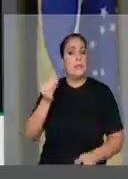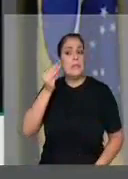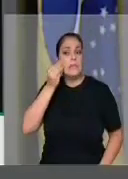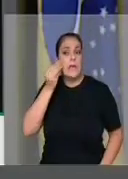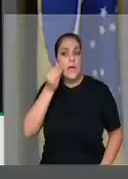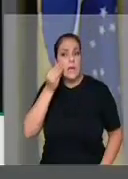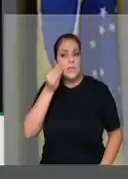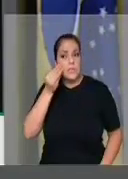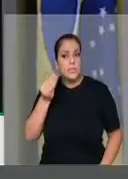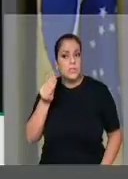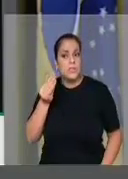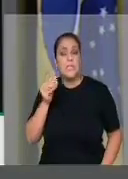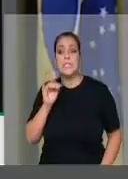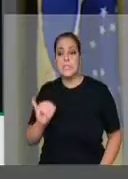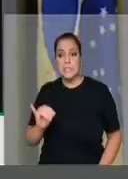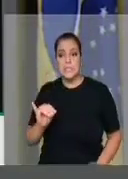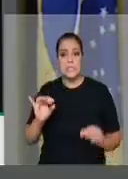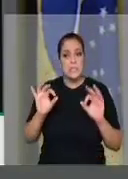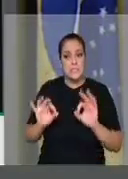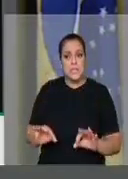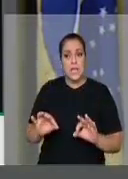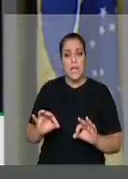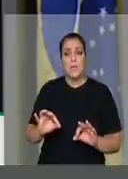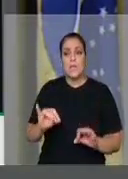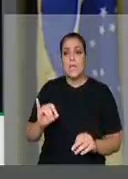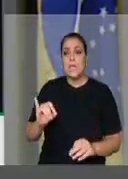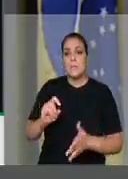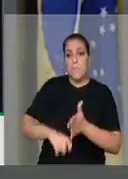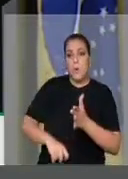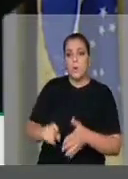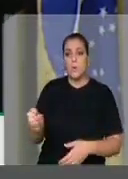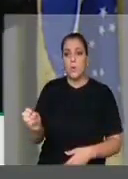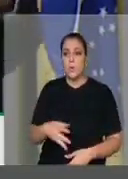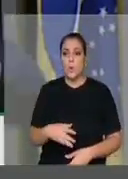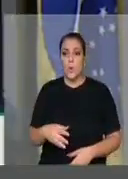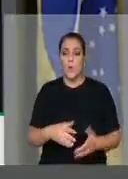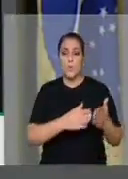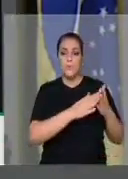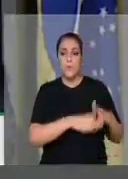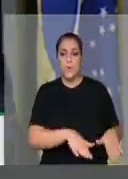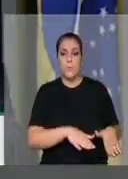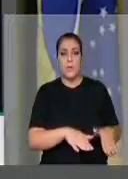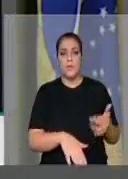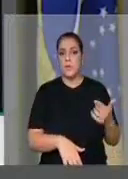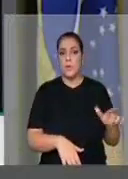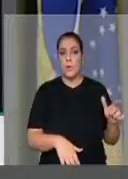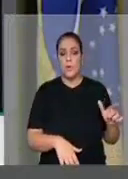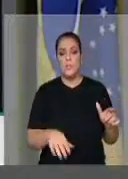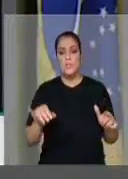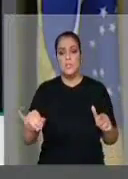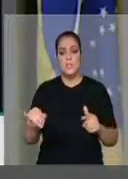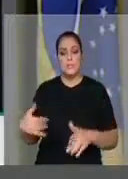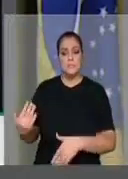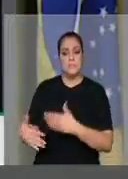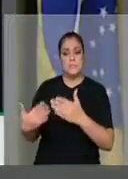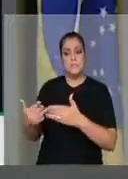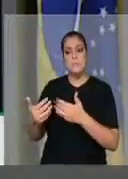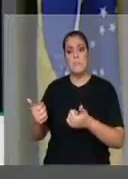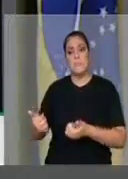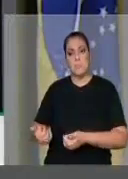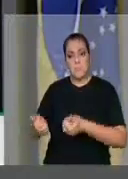Testou, o que arrecadou no imposto novo, abate do imposto velho. A hora que tiver tudo